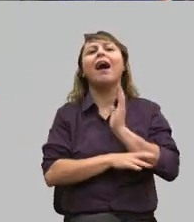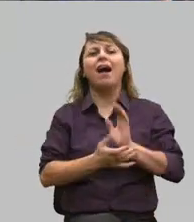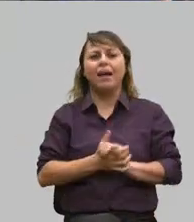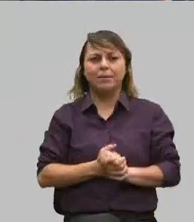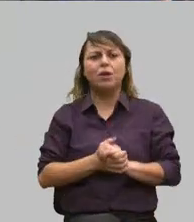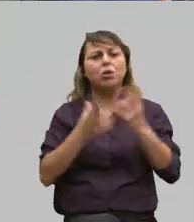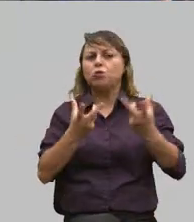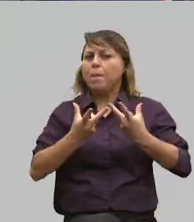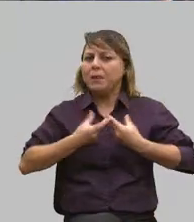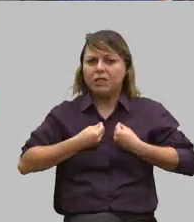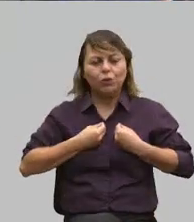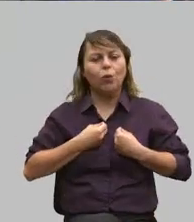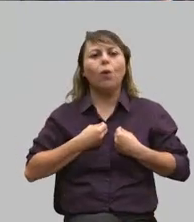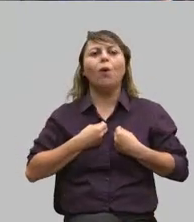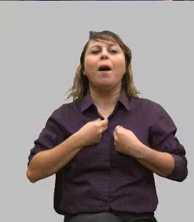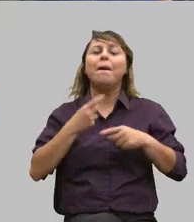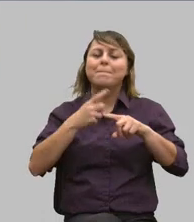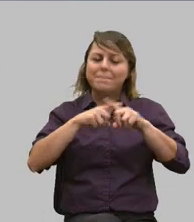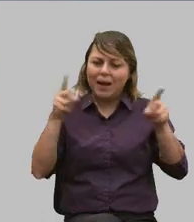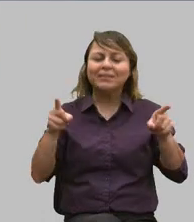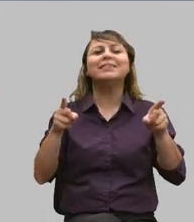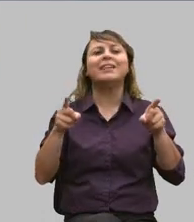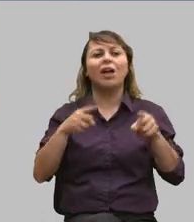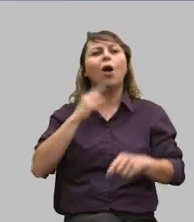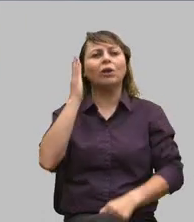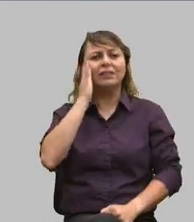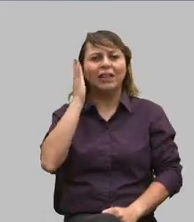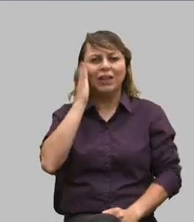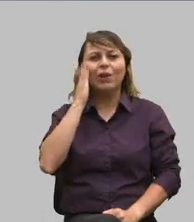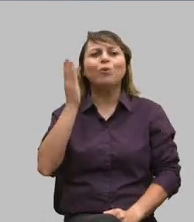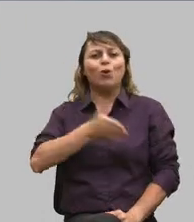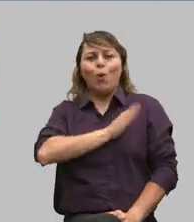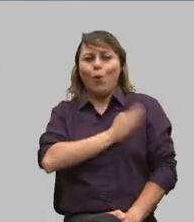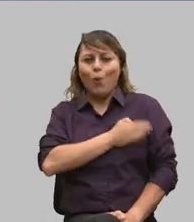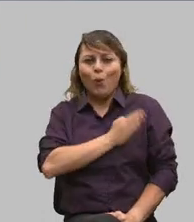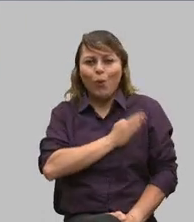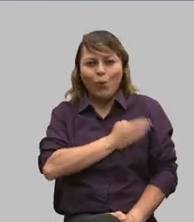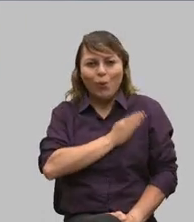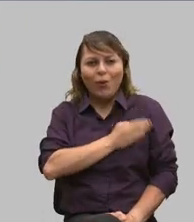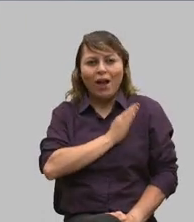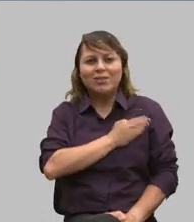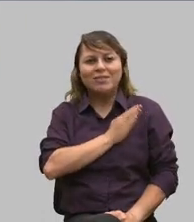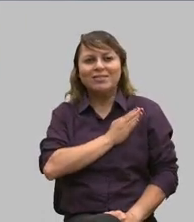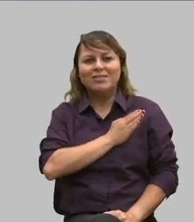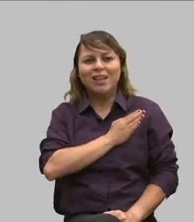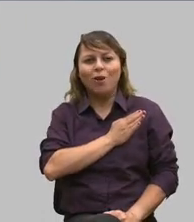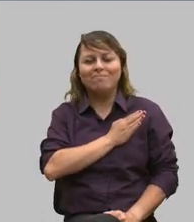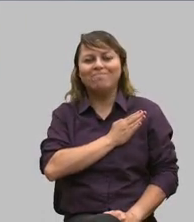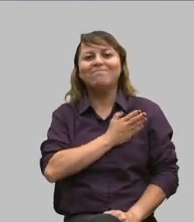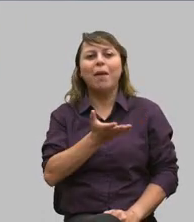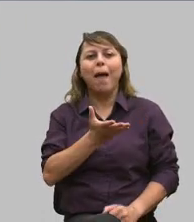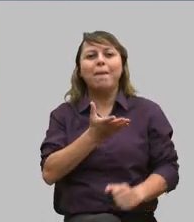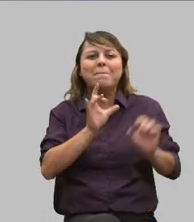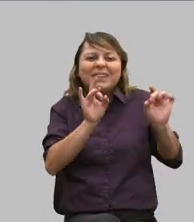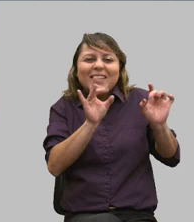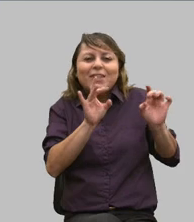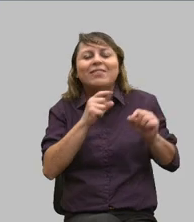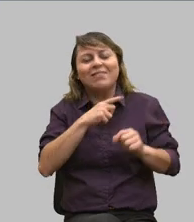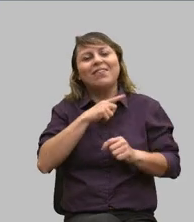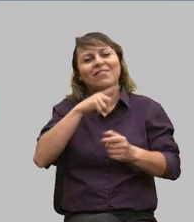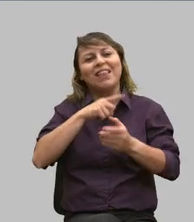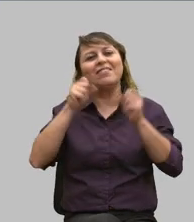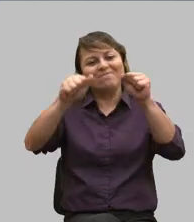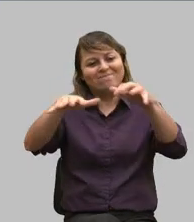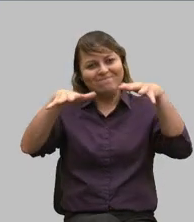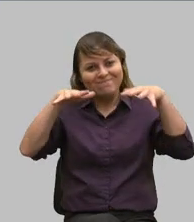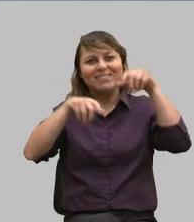merecedor delas mas eu sei que como o seu coração é o maior aqui dessa casa sem sombra de dúvida a senhora tem